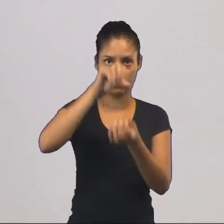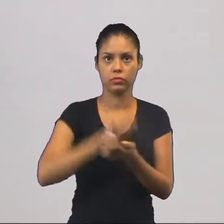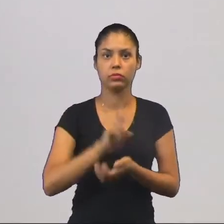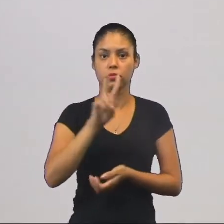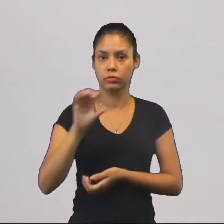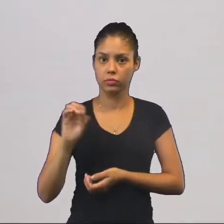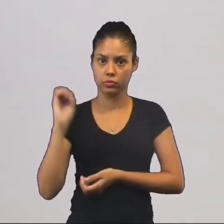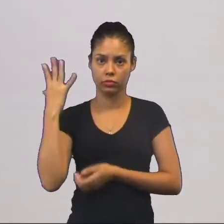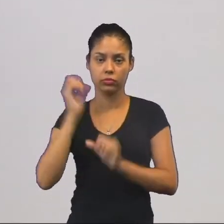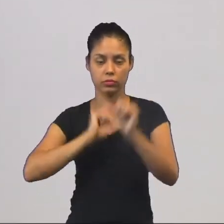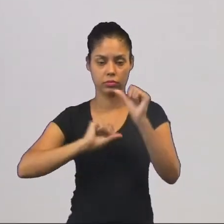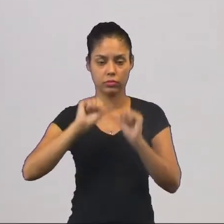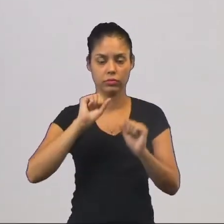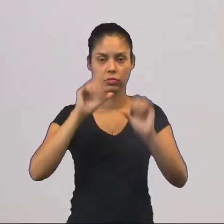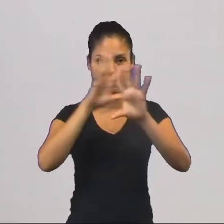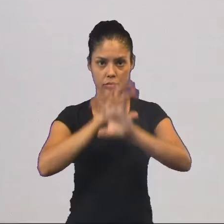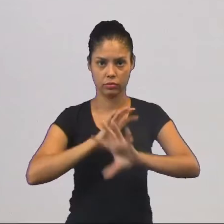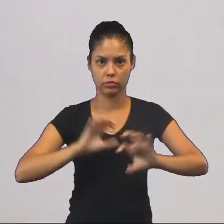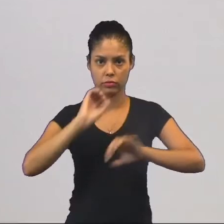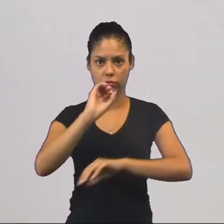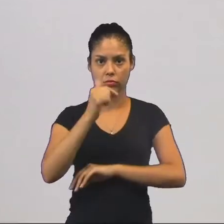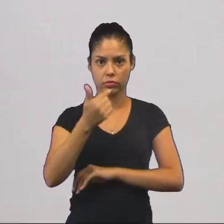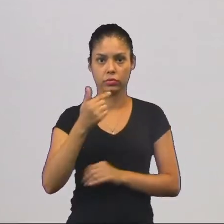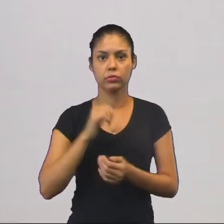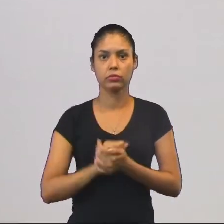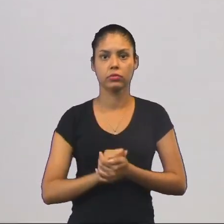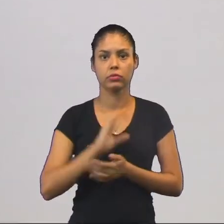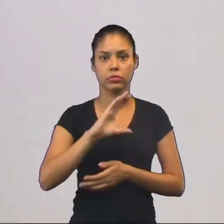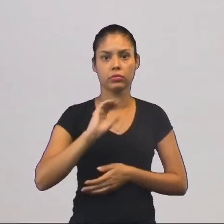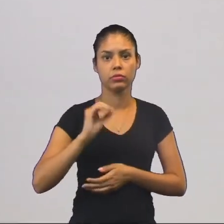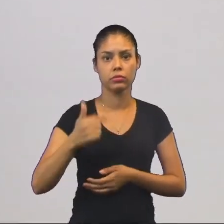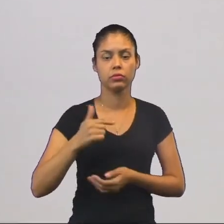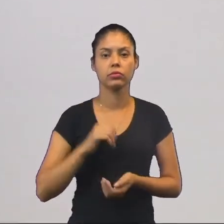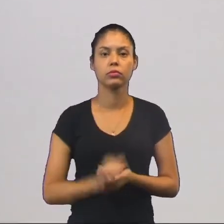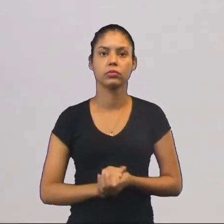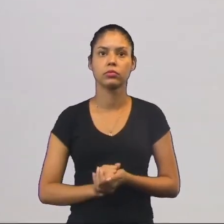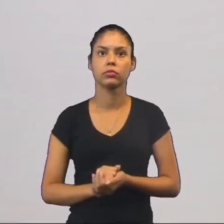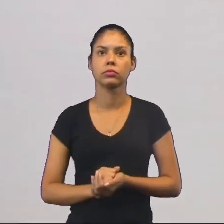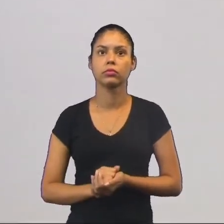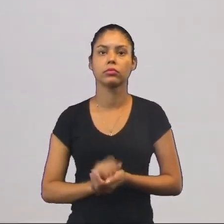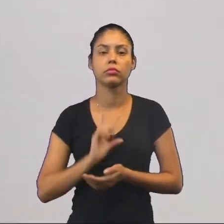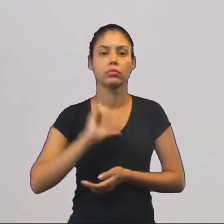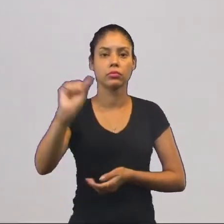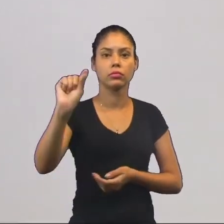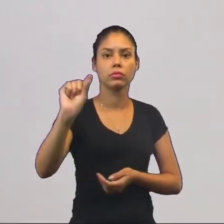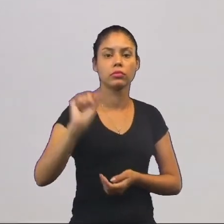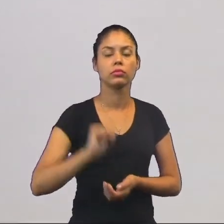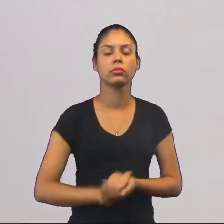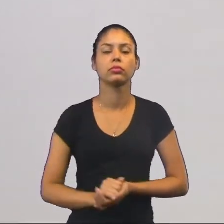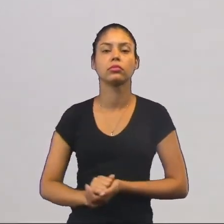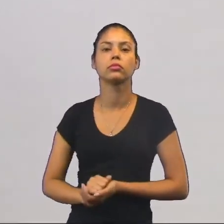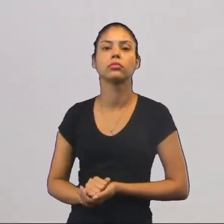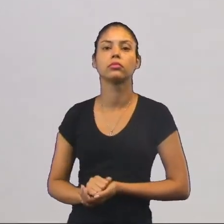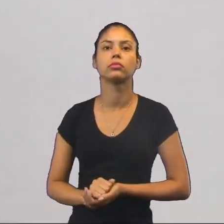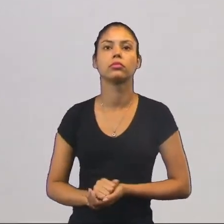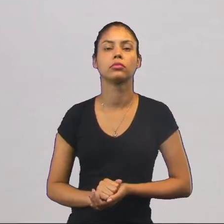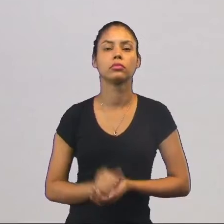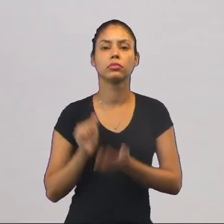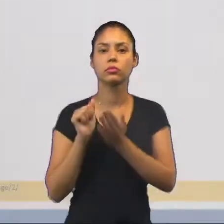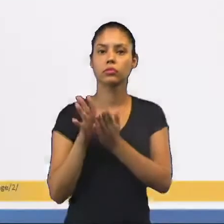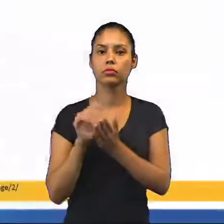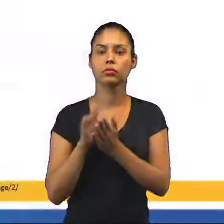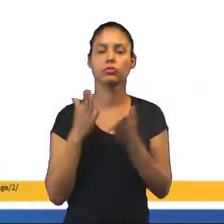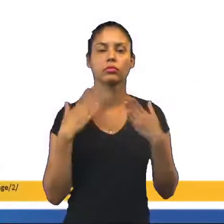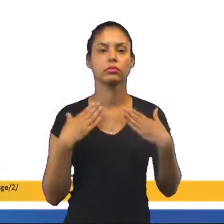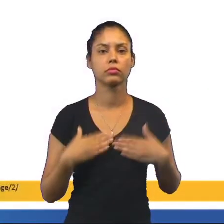vai acontecer a troca do oxigênio pelo gás carbônico. O oxigênio fica e o gás carbônico tem que ser conduzido para